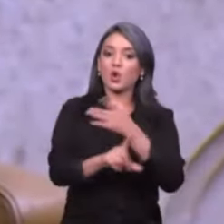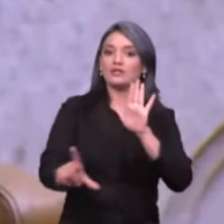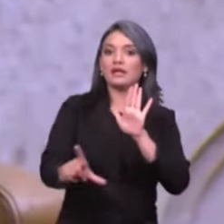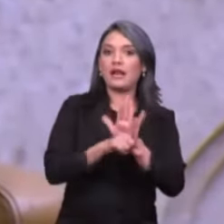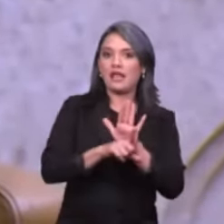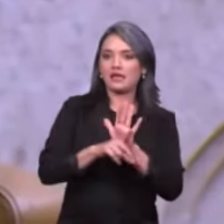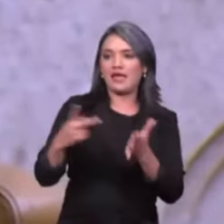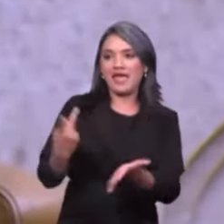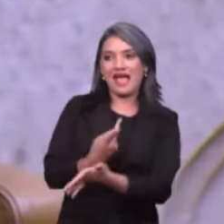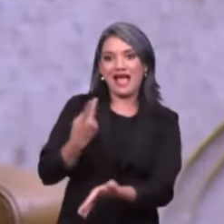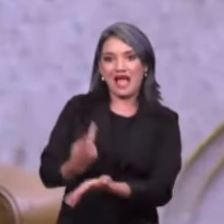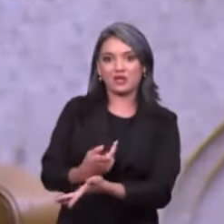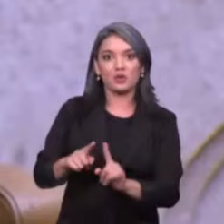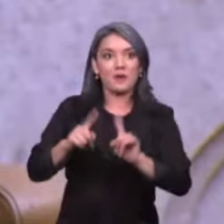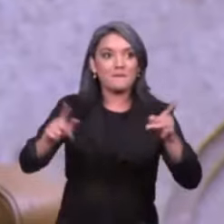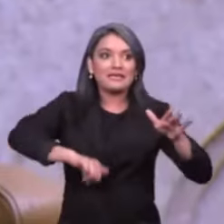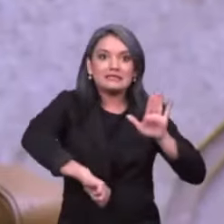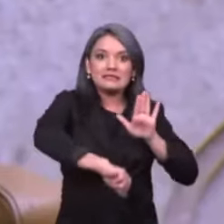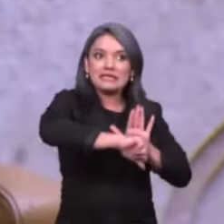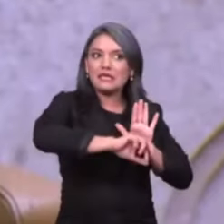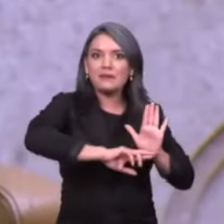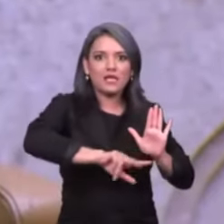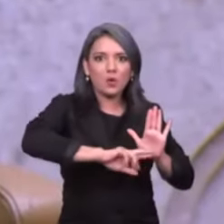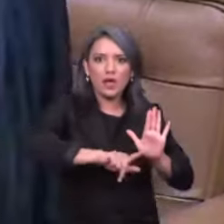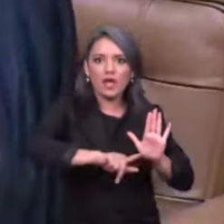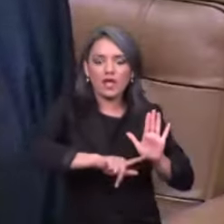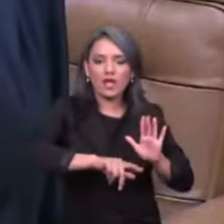criminal. Não é crime. Mas estamos